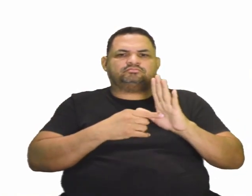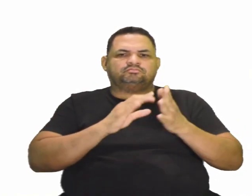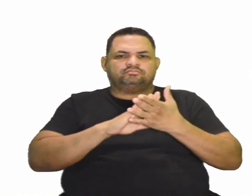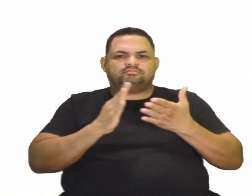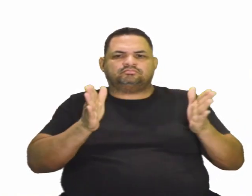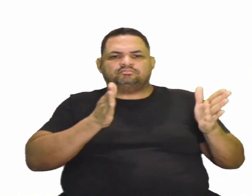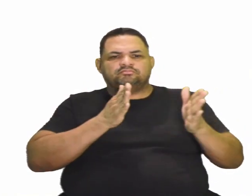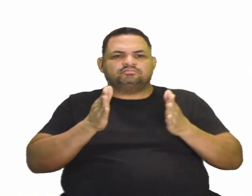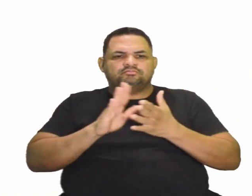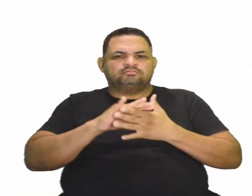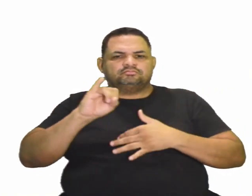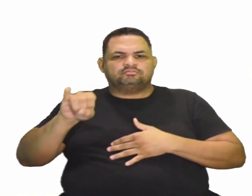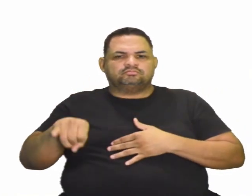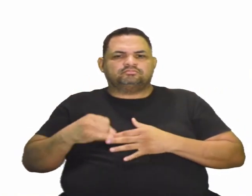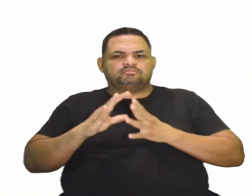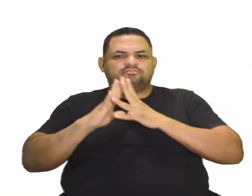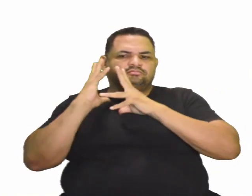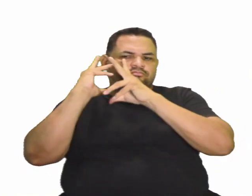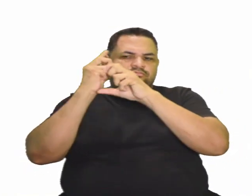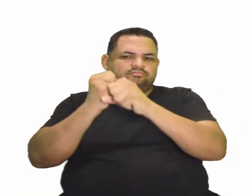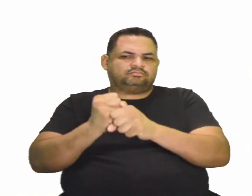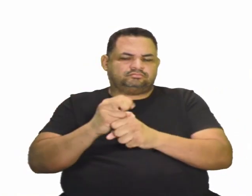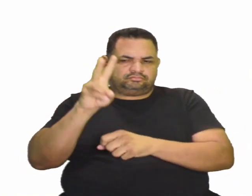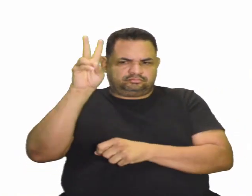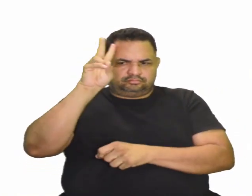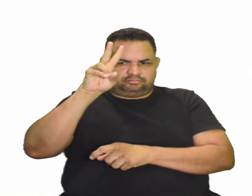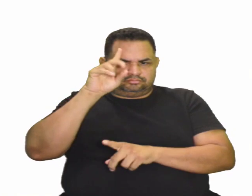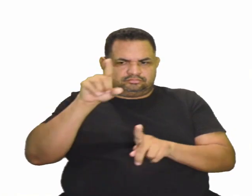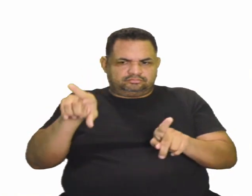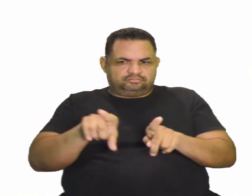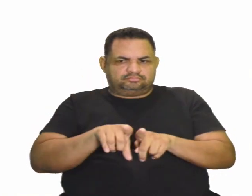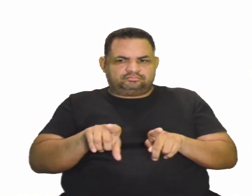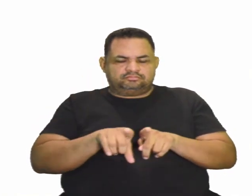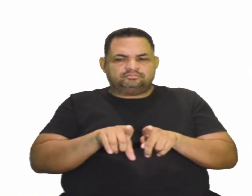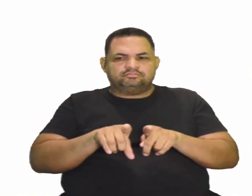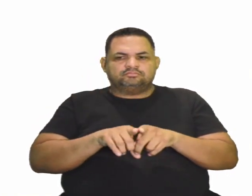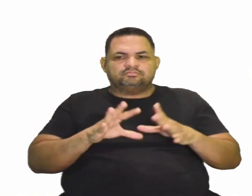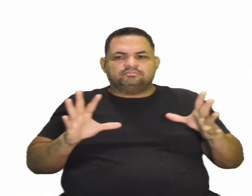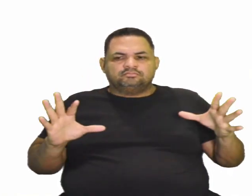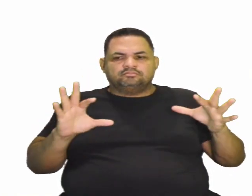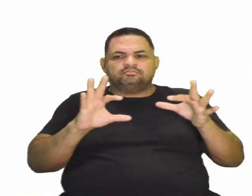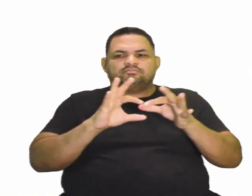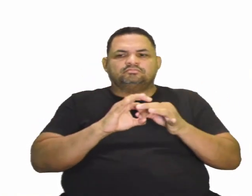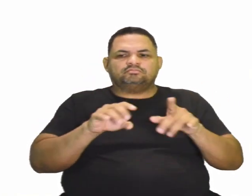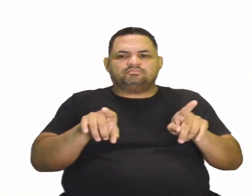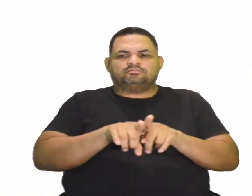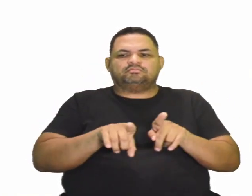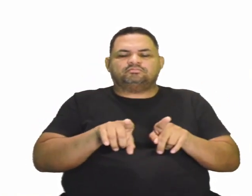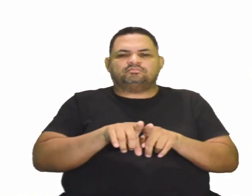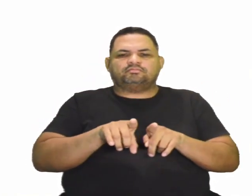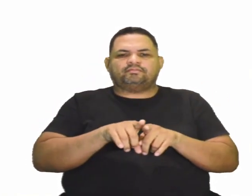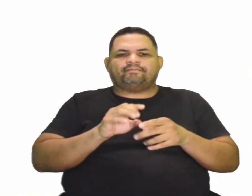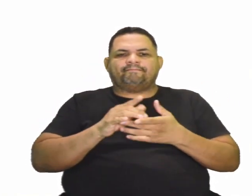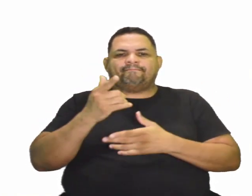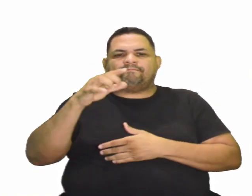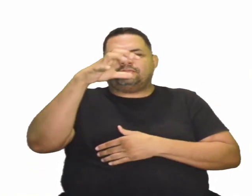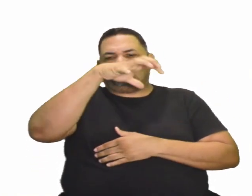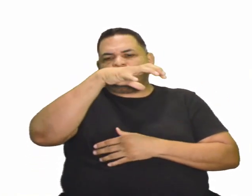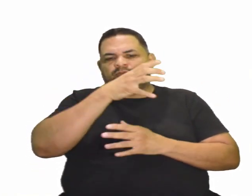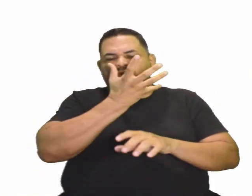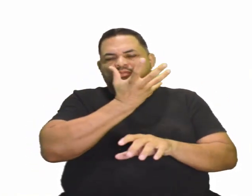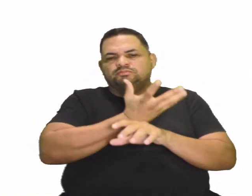período. Já aproveita, já faz uma revisão de história. Já vai associar aí também a outras áreas de